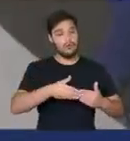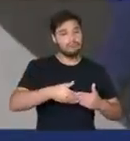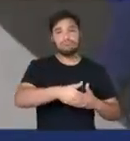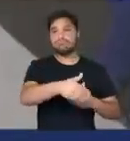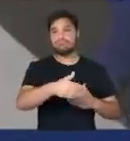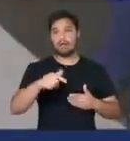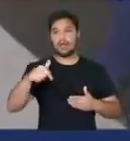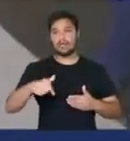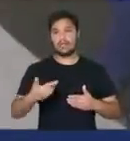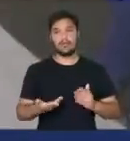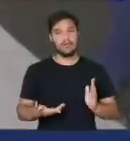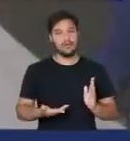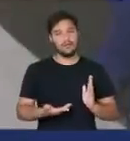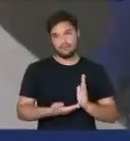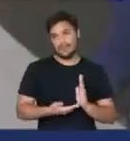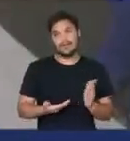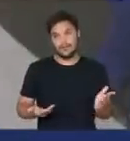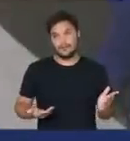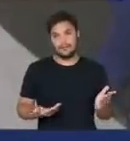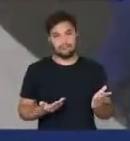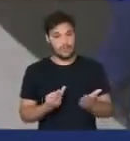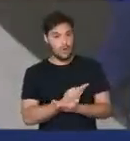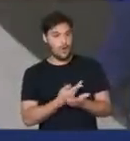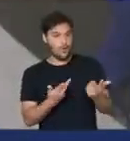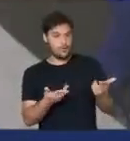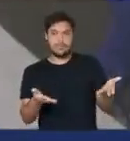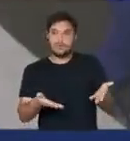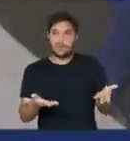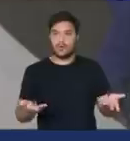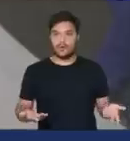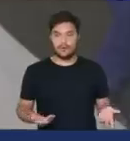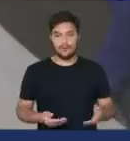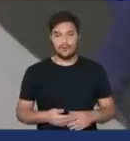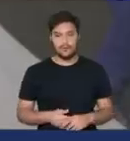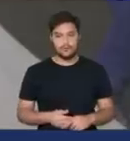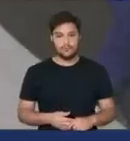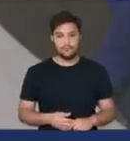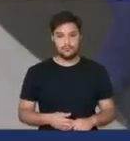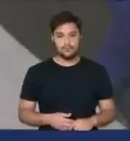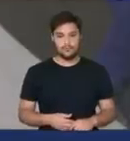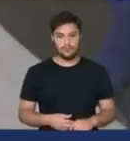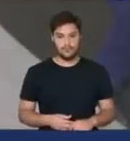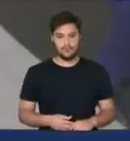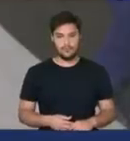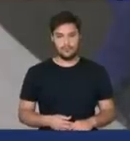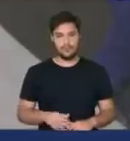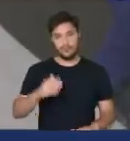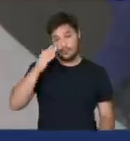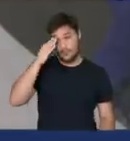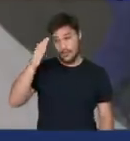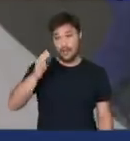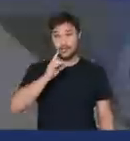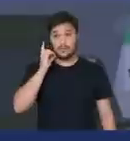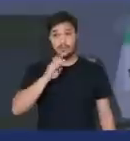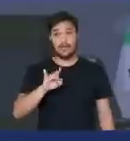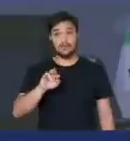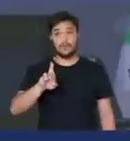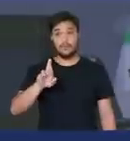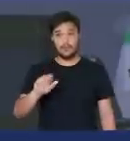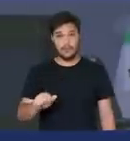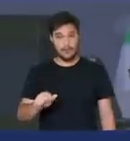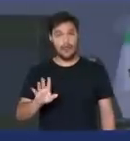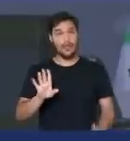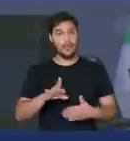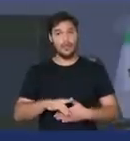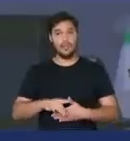eventualmente tomar nessas circunstâncias, como está sendo apontado aqui pela condução da mesa diretora. Obrigado, deputado Bira do